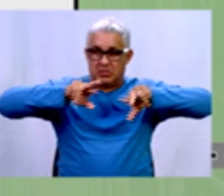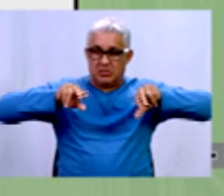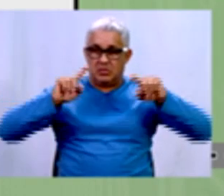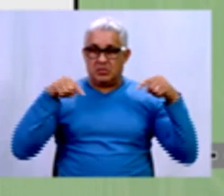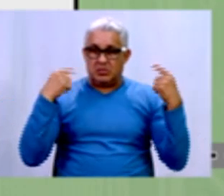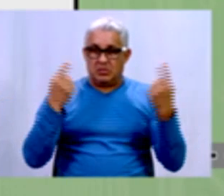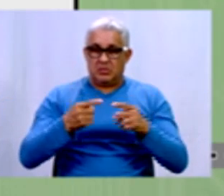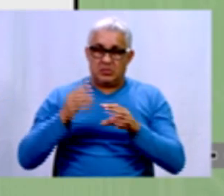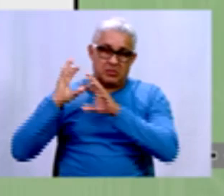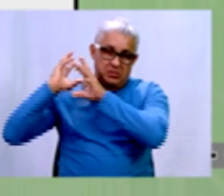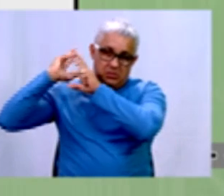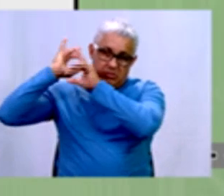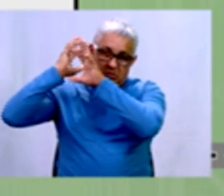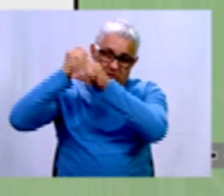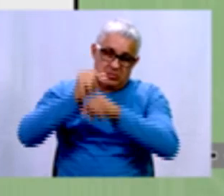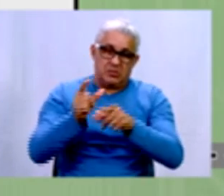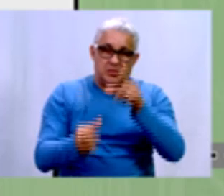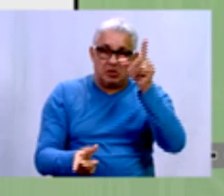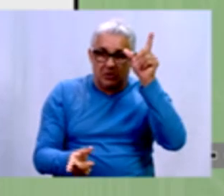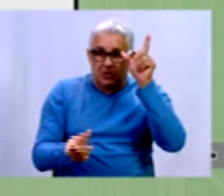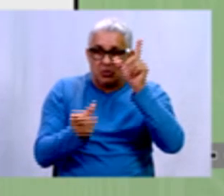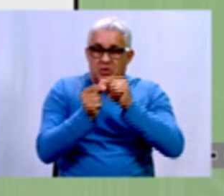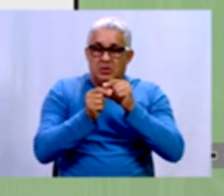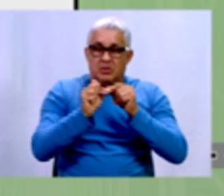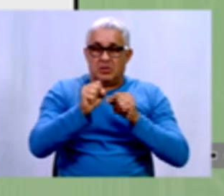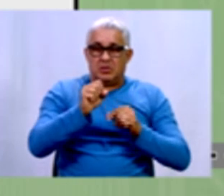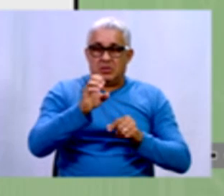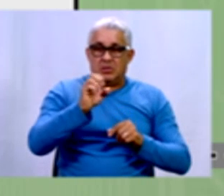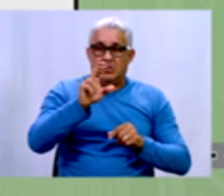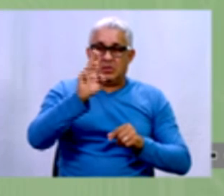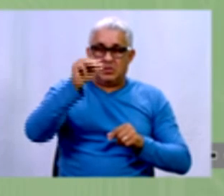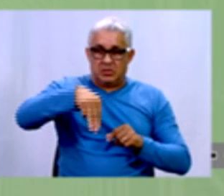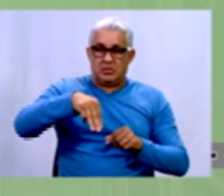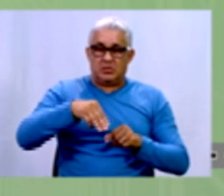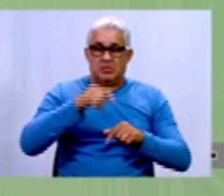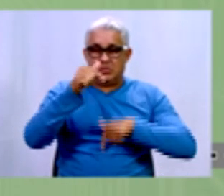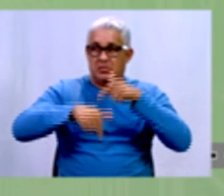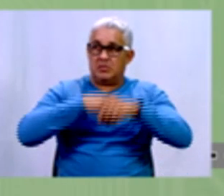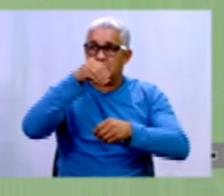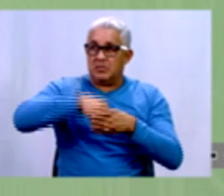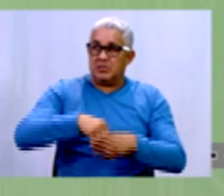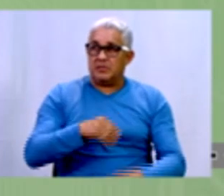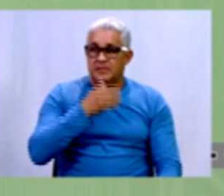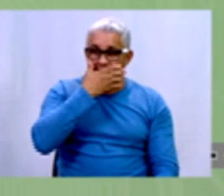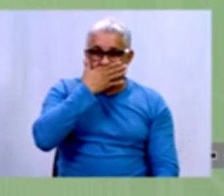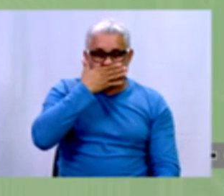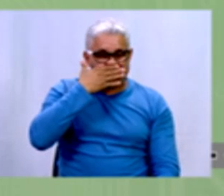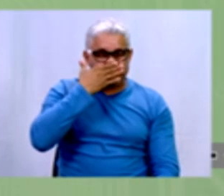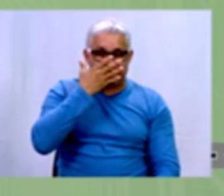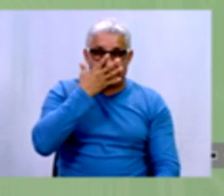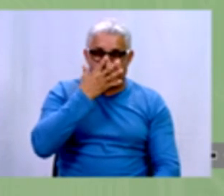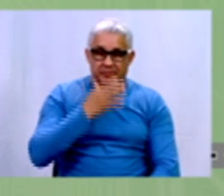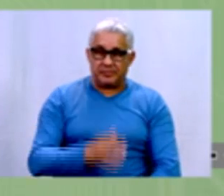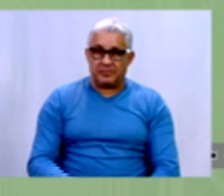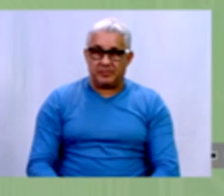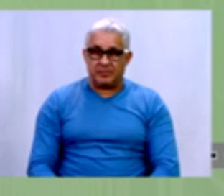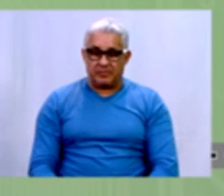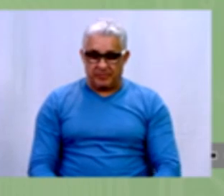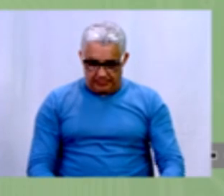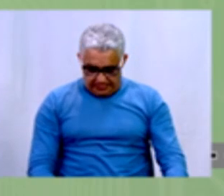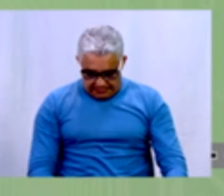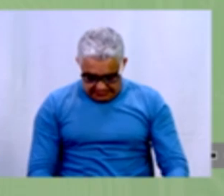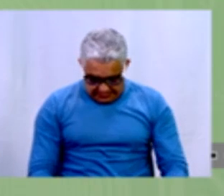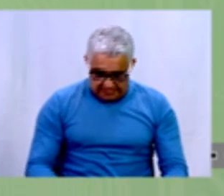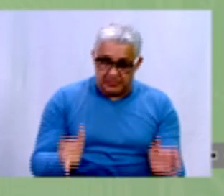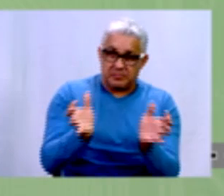retrospectiva. Então aí temos um resumo do Scrum trabalhando. Tá? O tamanho da equipe